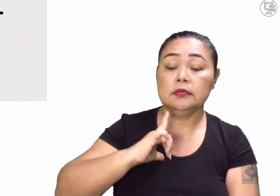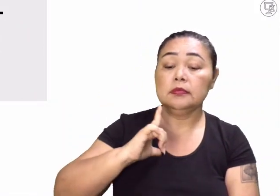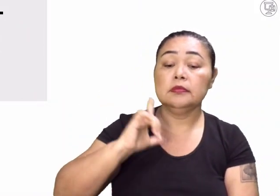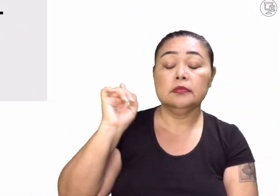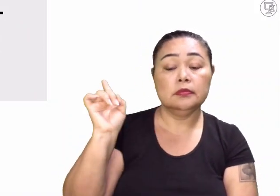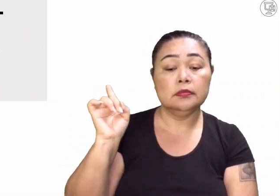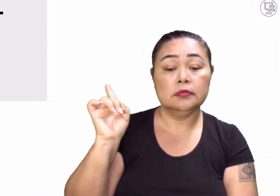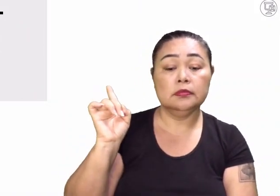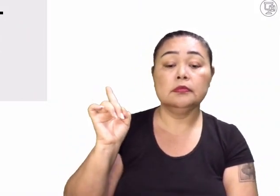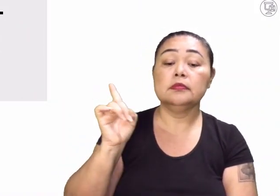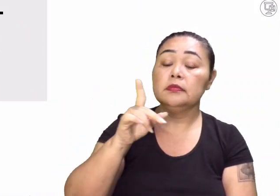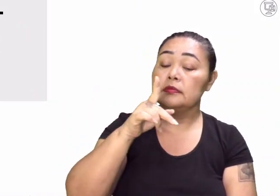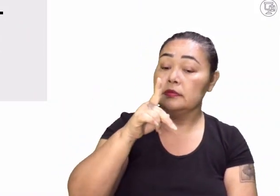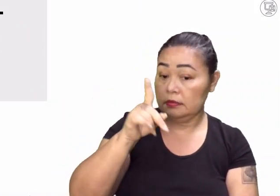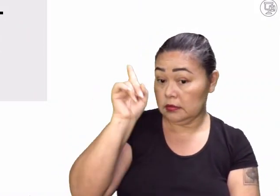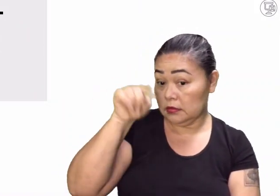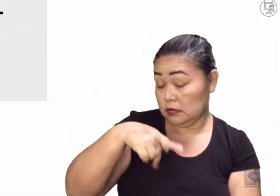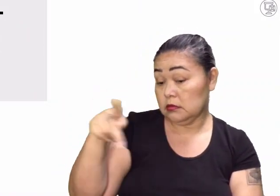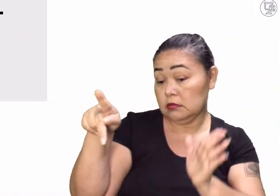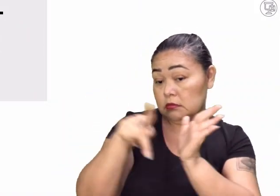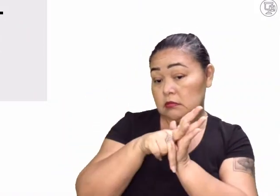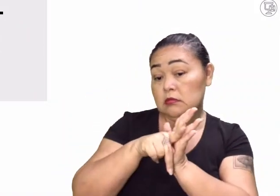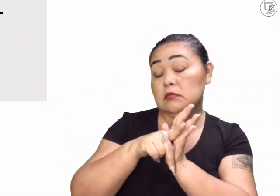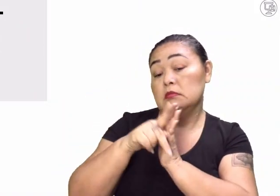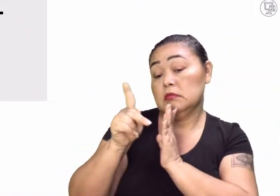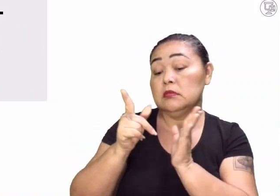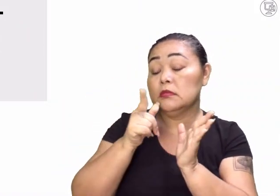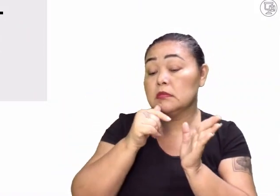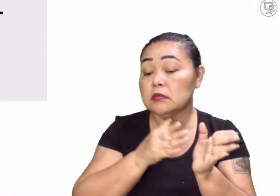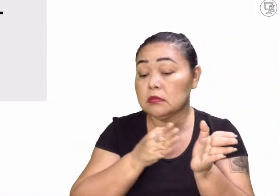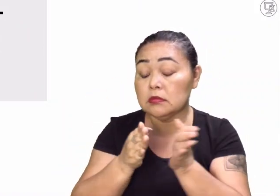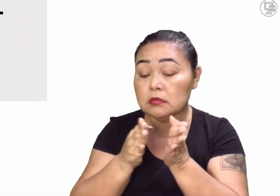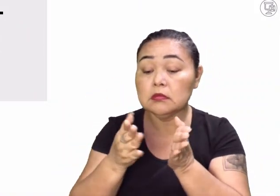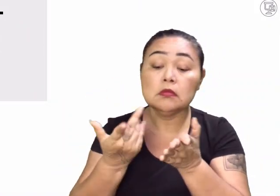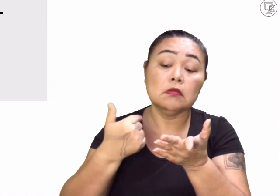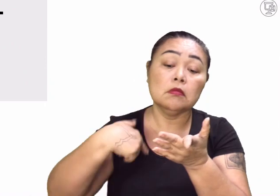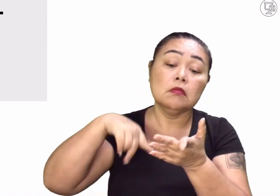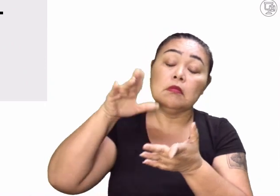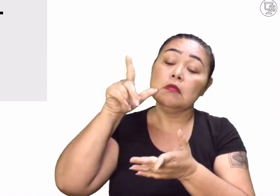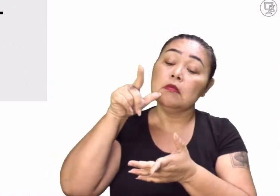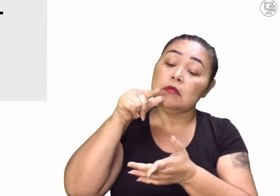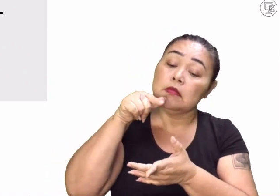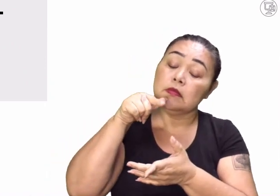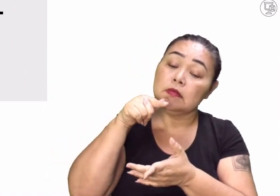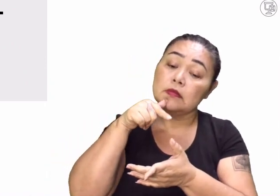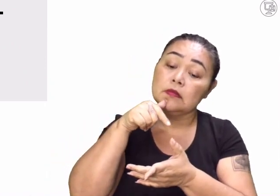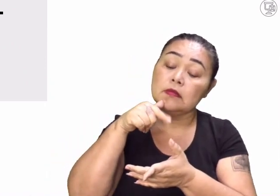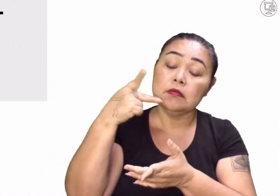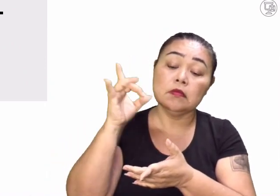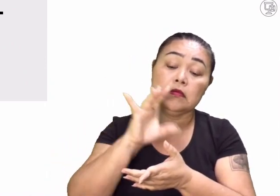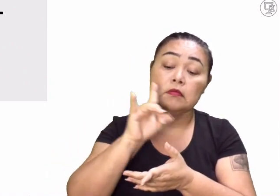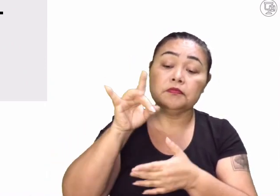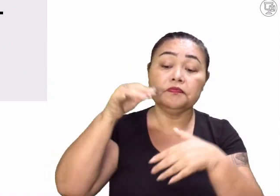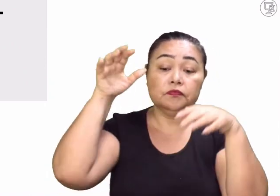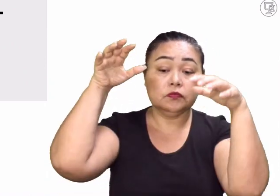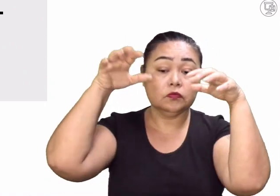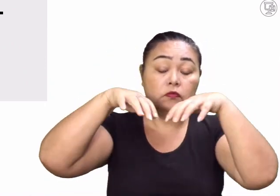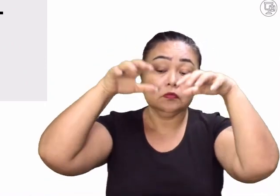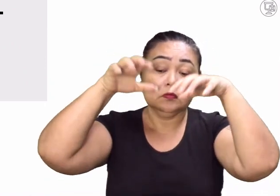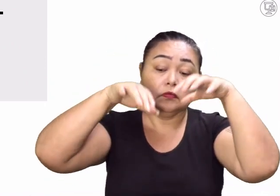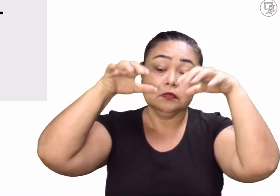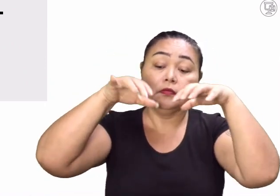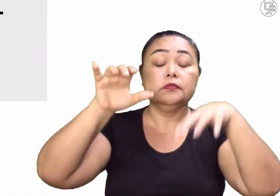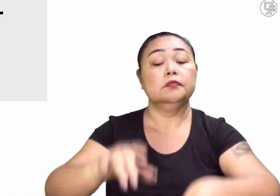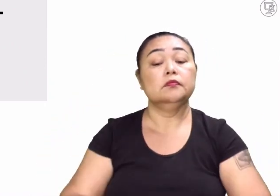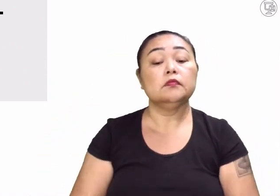aí o regime pluvial, que é um rio que é alimentado somente aí, ó,